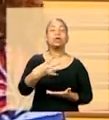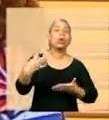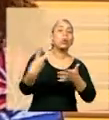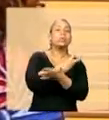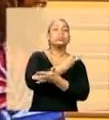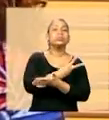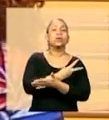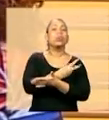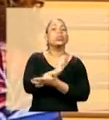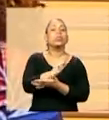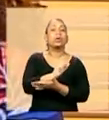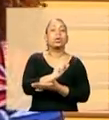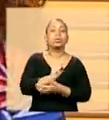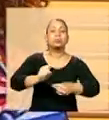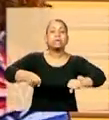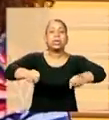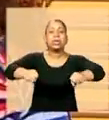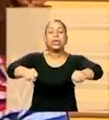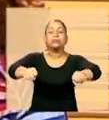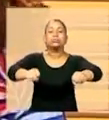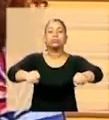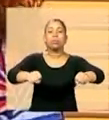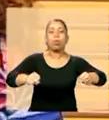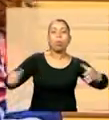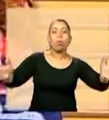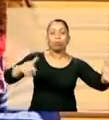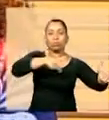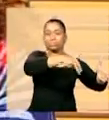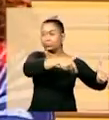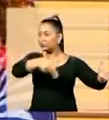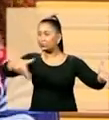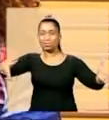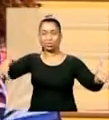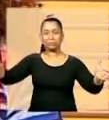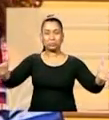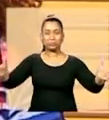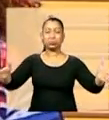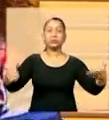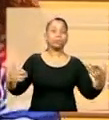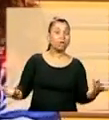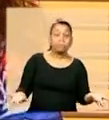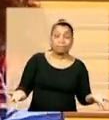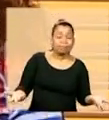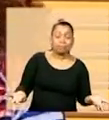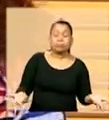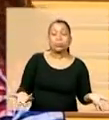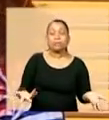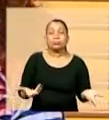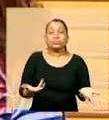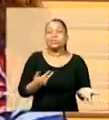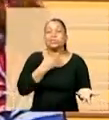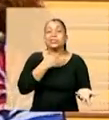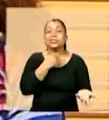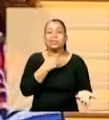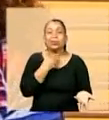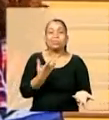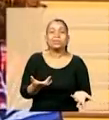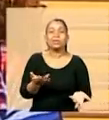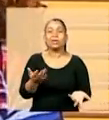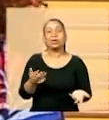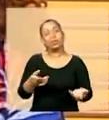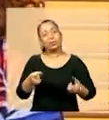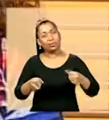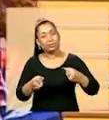2018 aconteceram no trânsito ou no trajeto. Então, assim, foge de condições que nós conseguimos controlar, né? Que aí entra questões